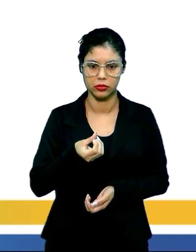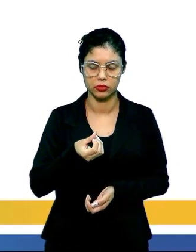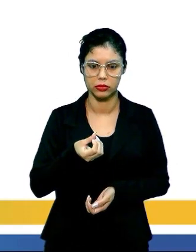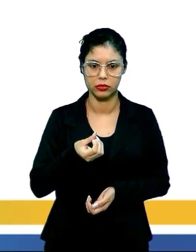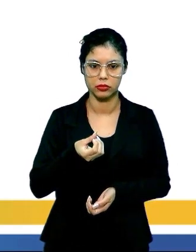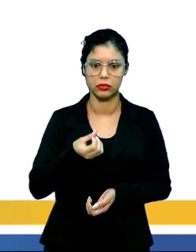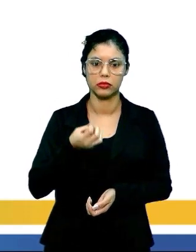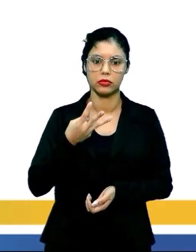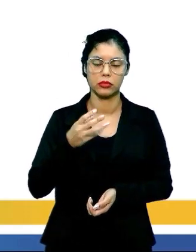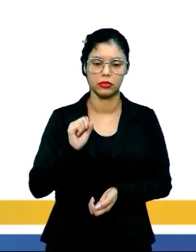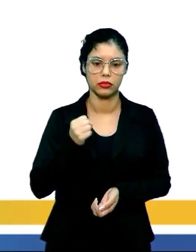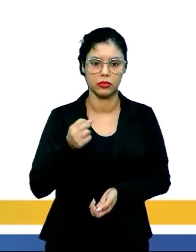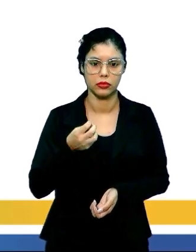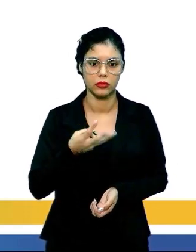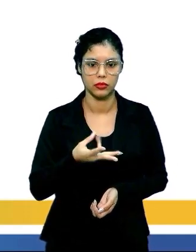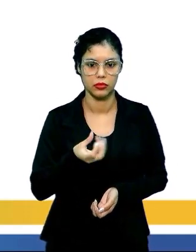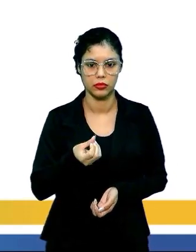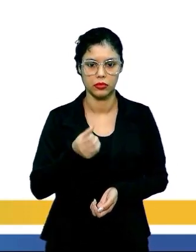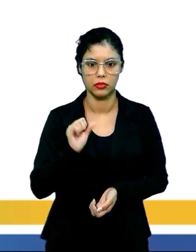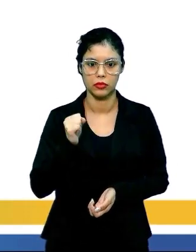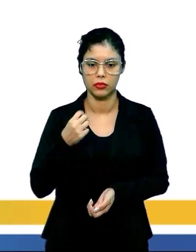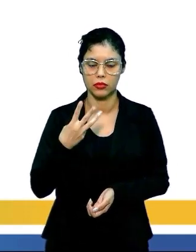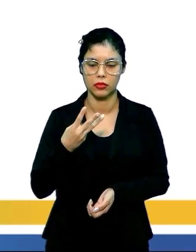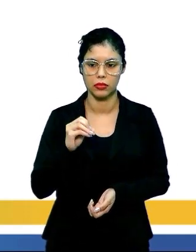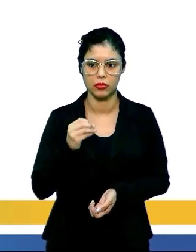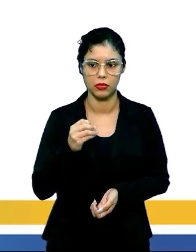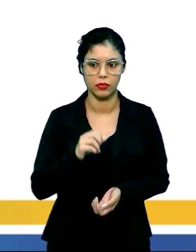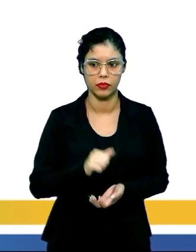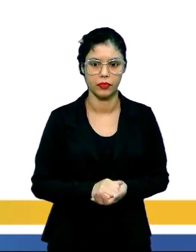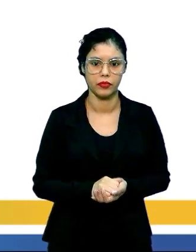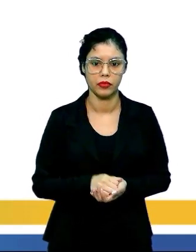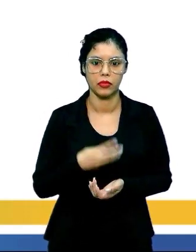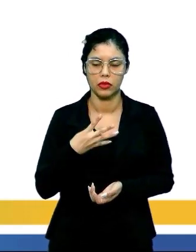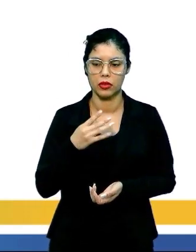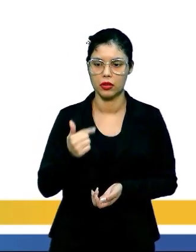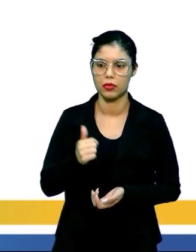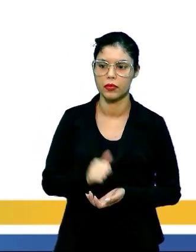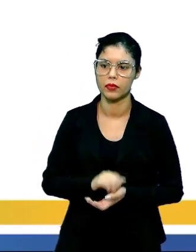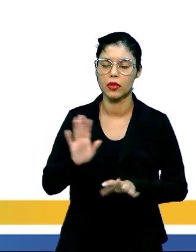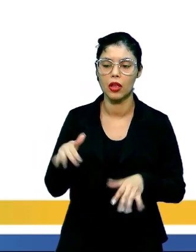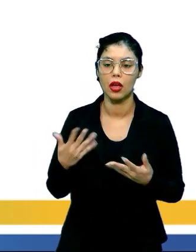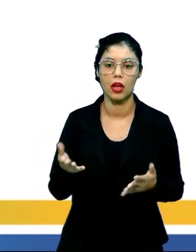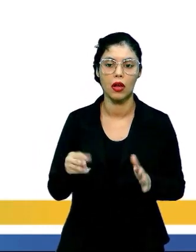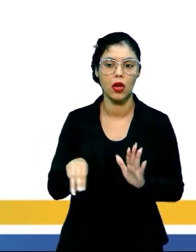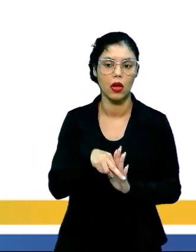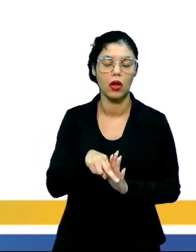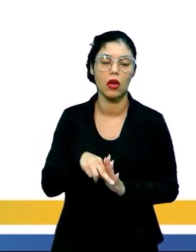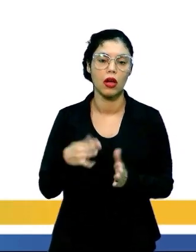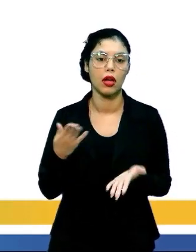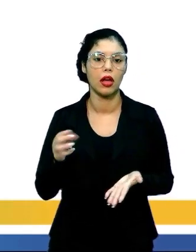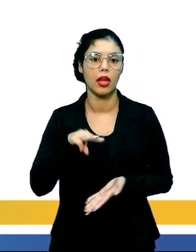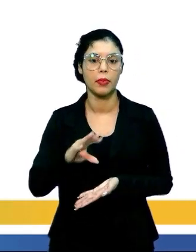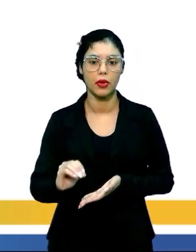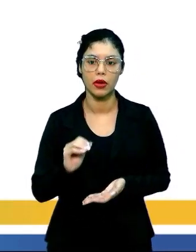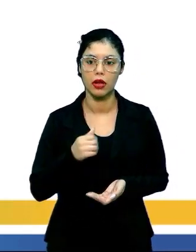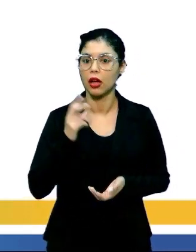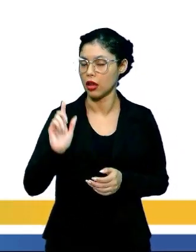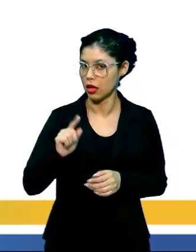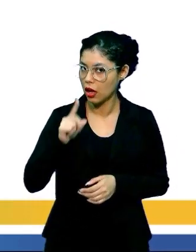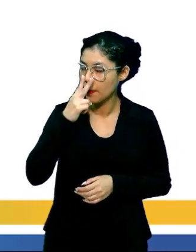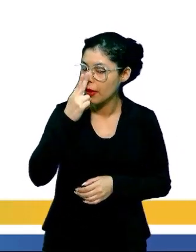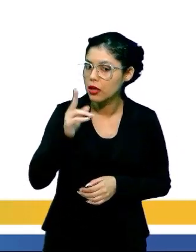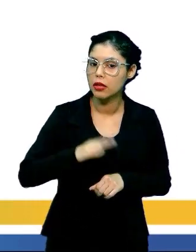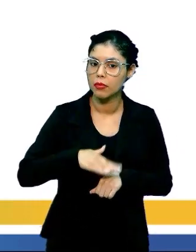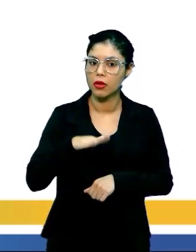repetindo de novo. 36 é repetindo de novo, 38 e 41. Qual é a moda desta amostra? A moda é aquele que